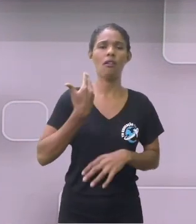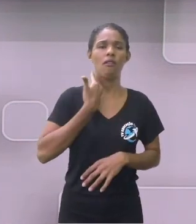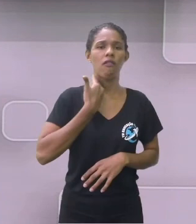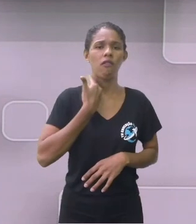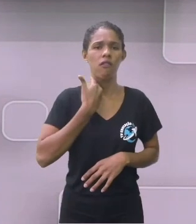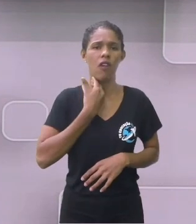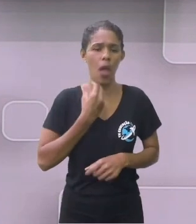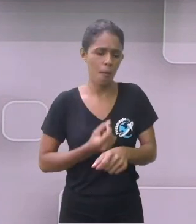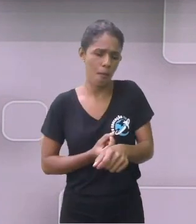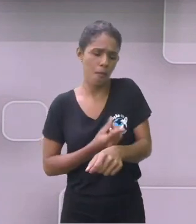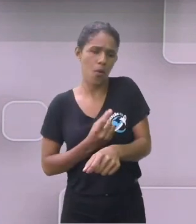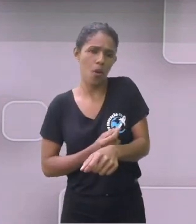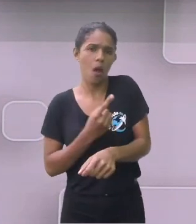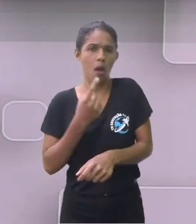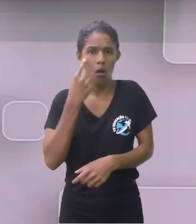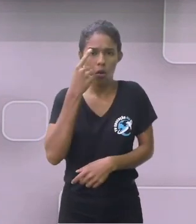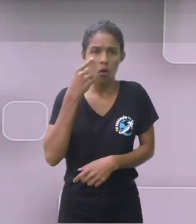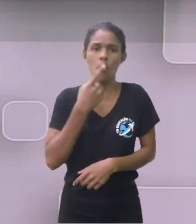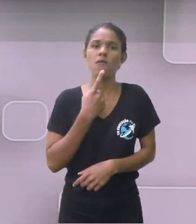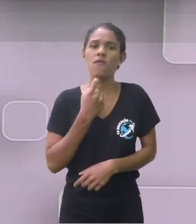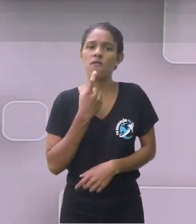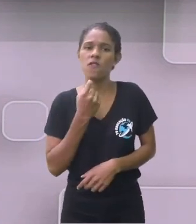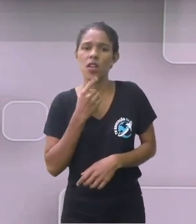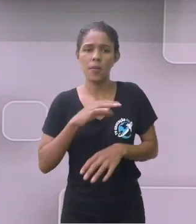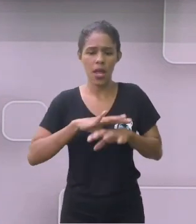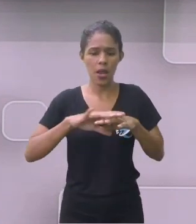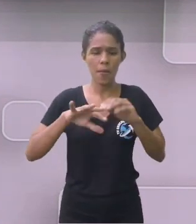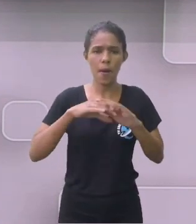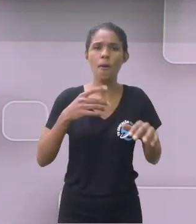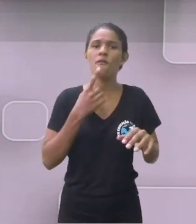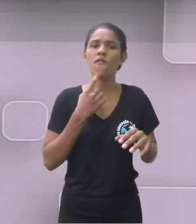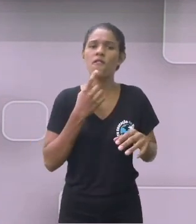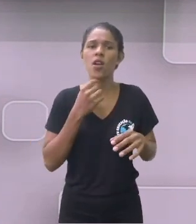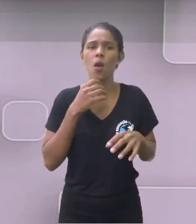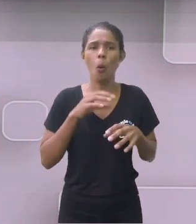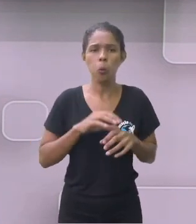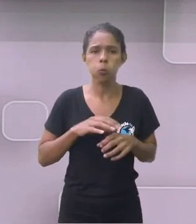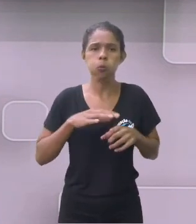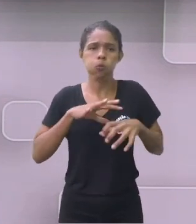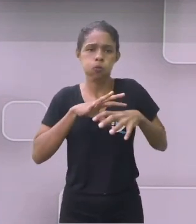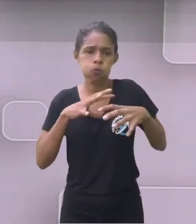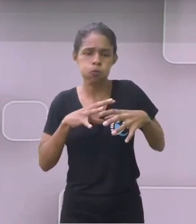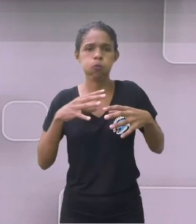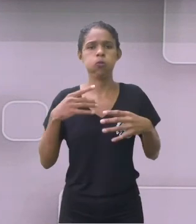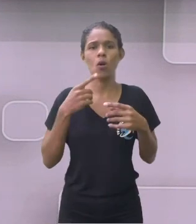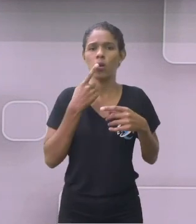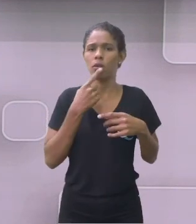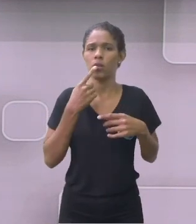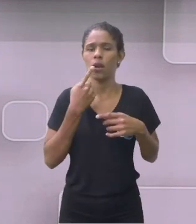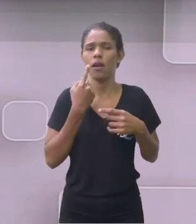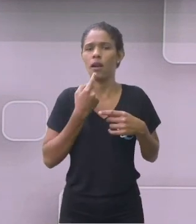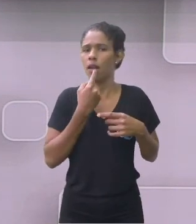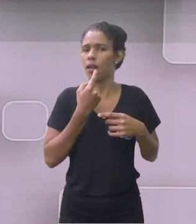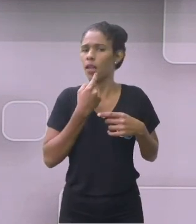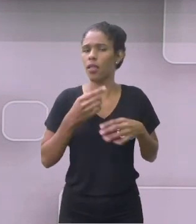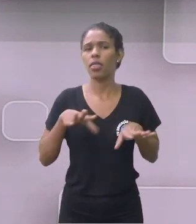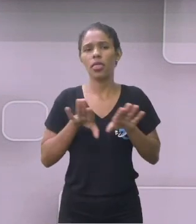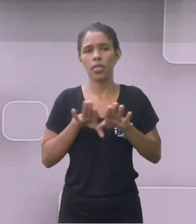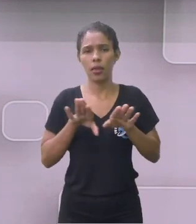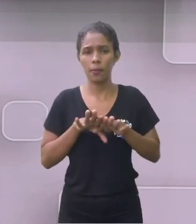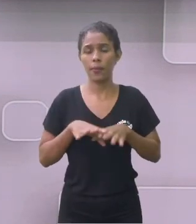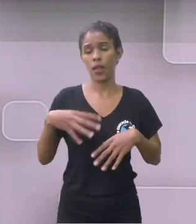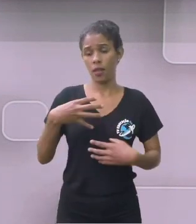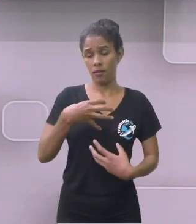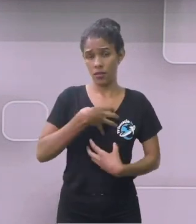cutânea, conjuntivite, mãos vermelhas e inchadas e lábios vermelhos e rachados. Além destes,